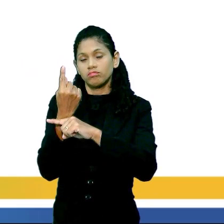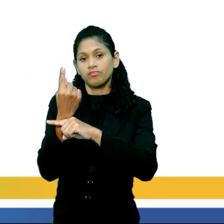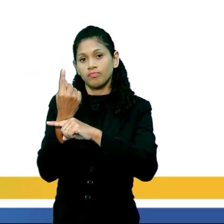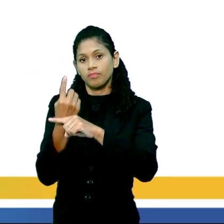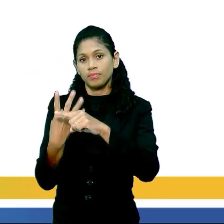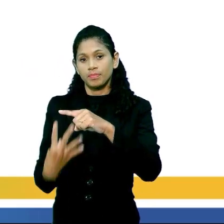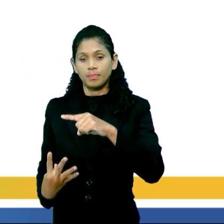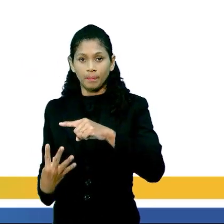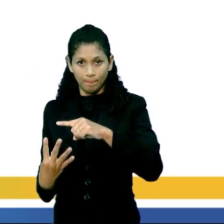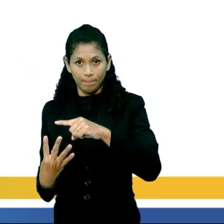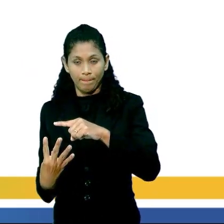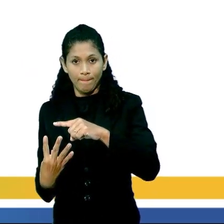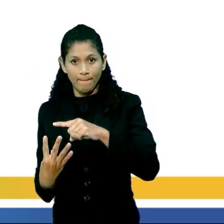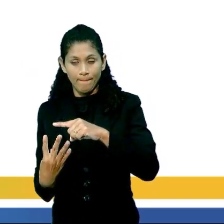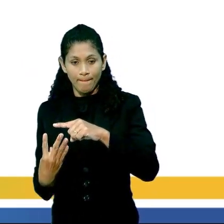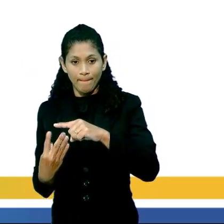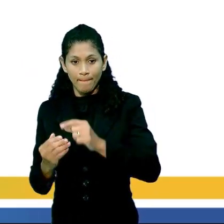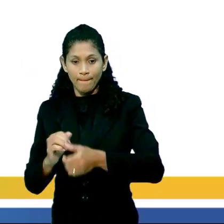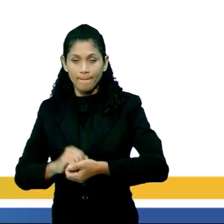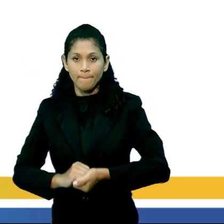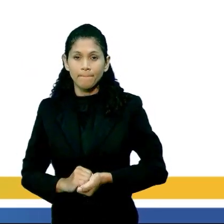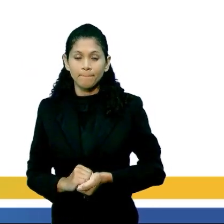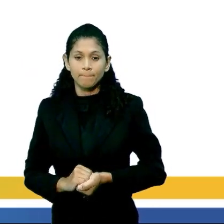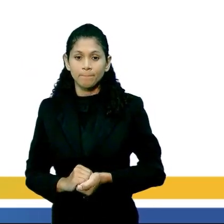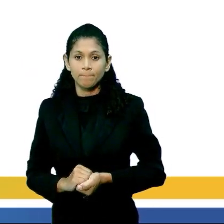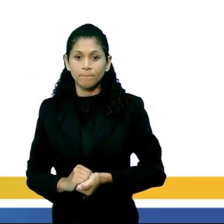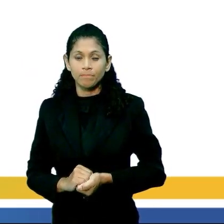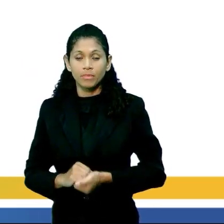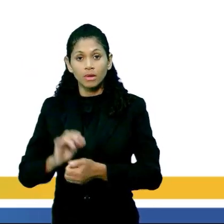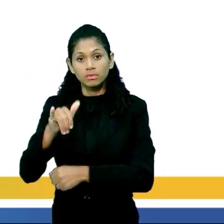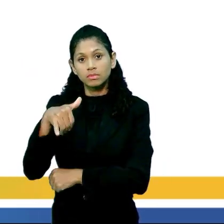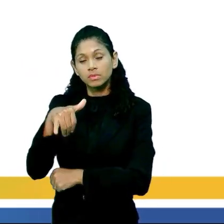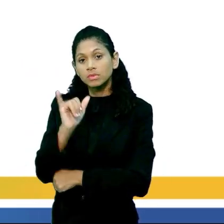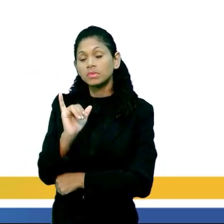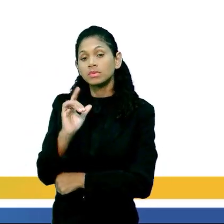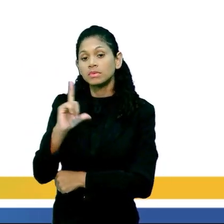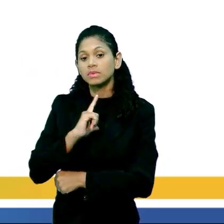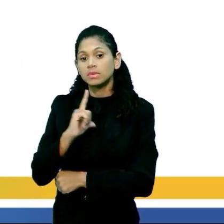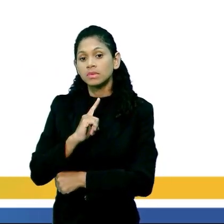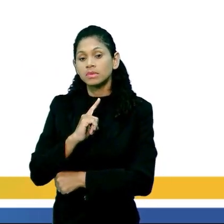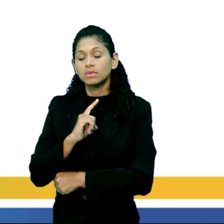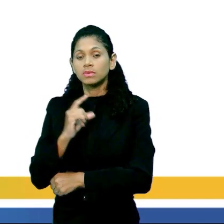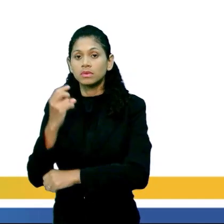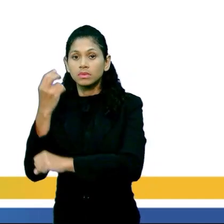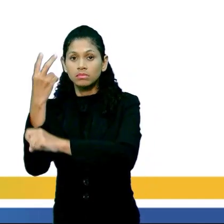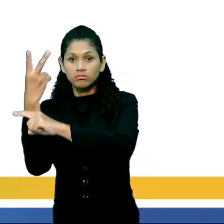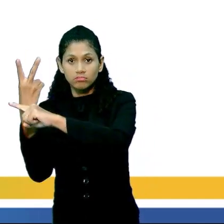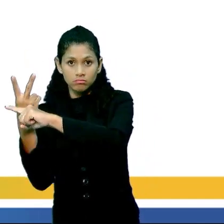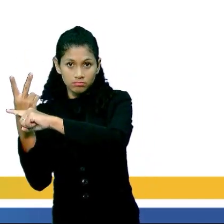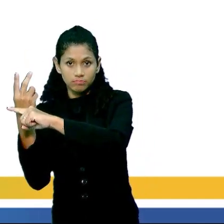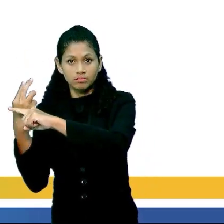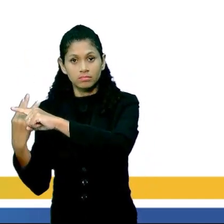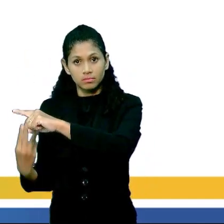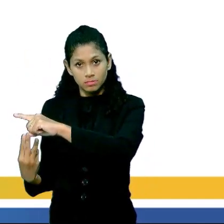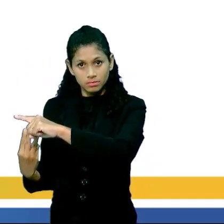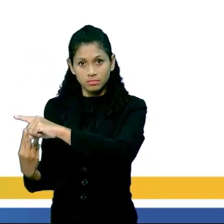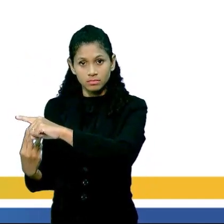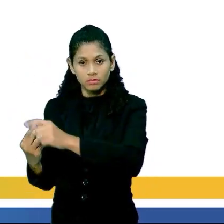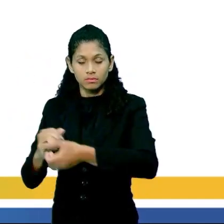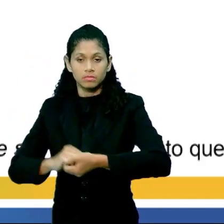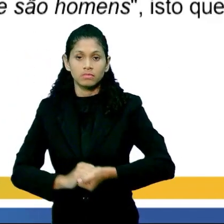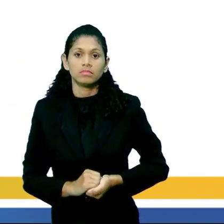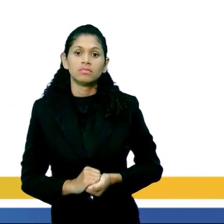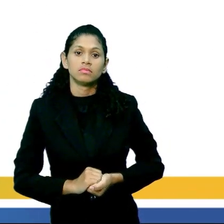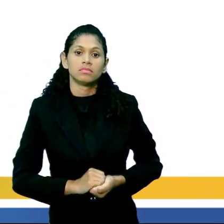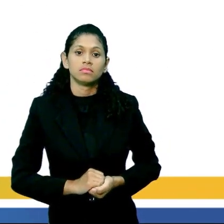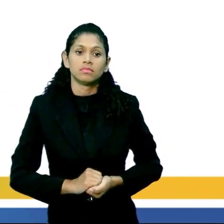que é o meu X aí, E no Y eu tenho 2/3. Tá bem?